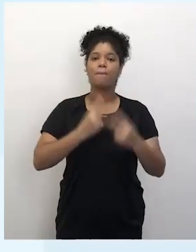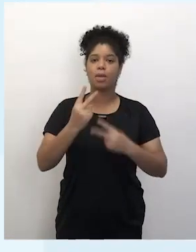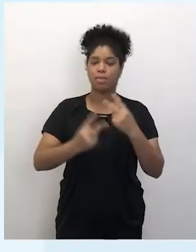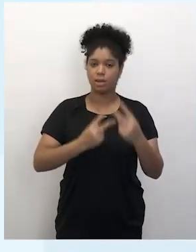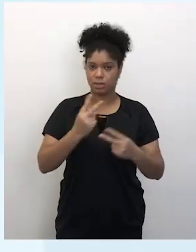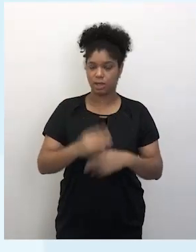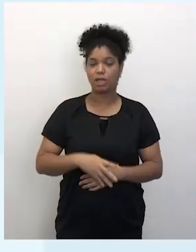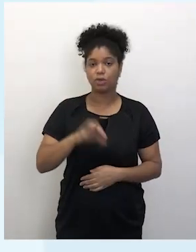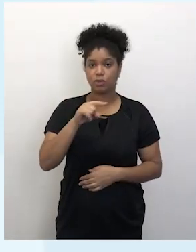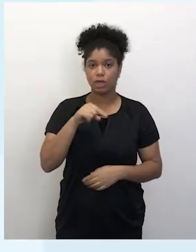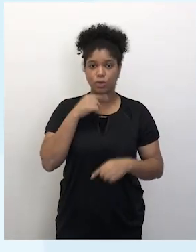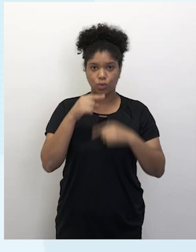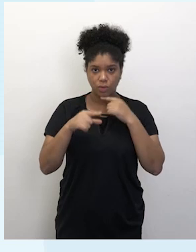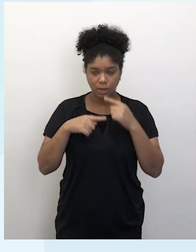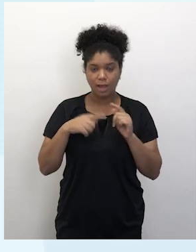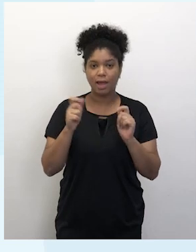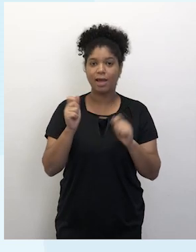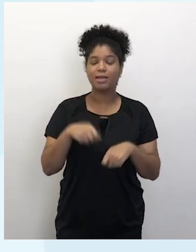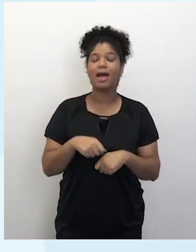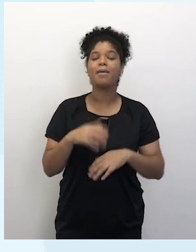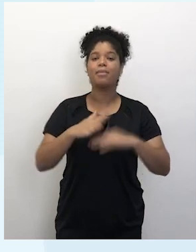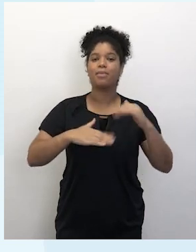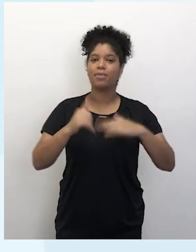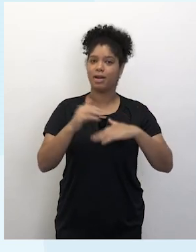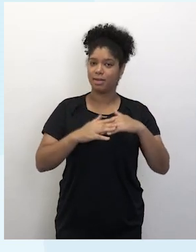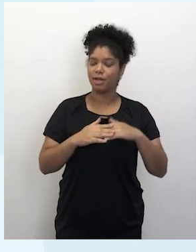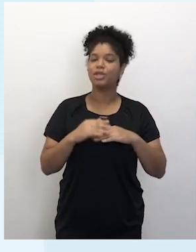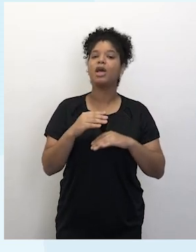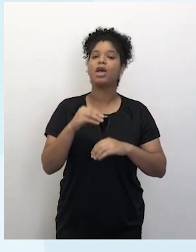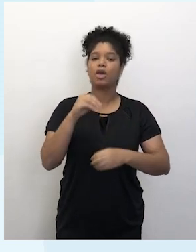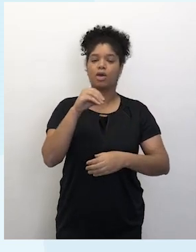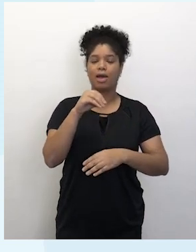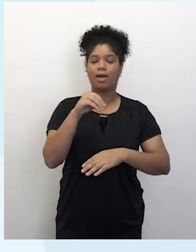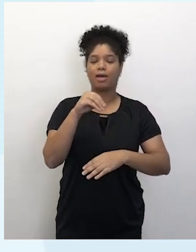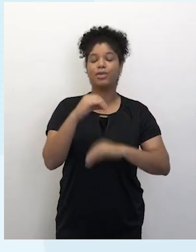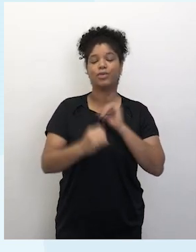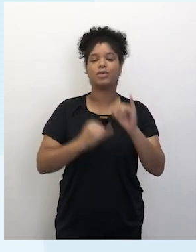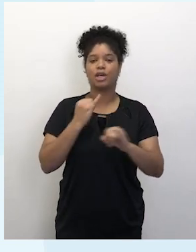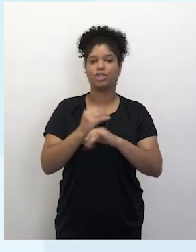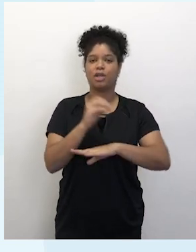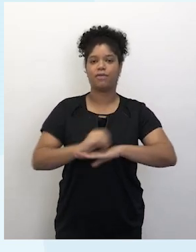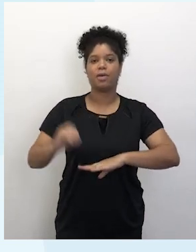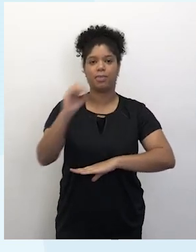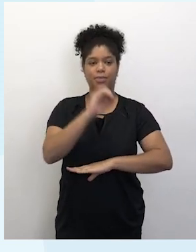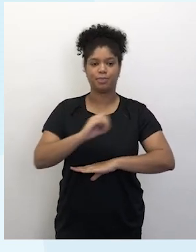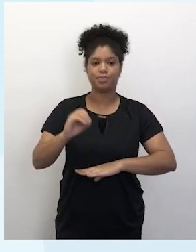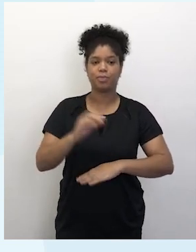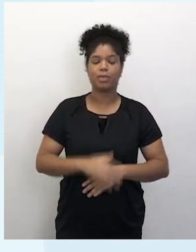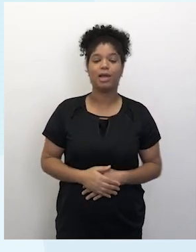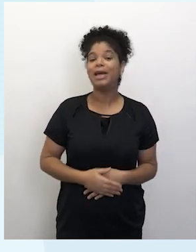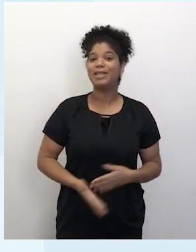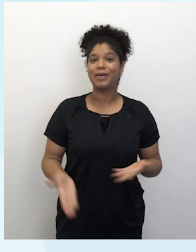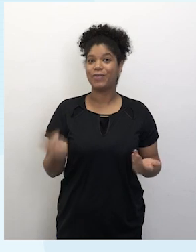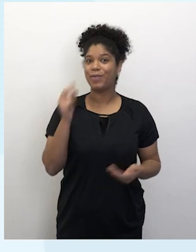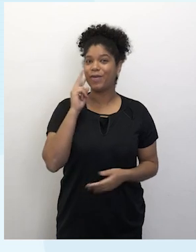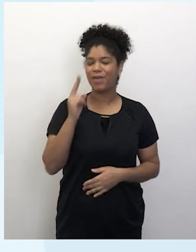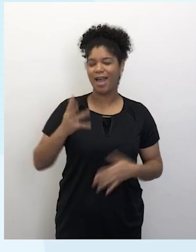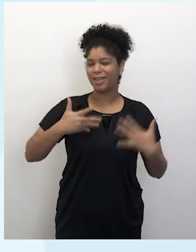tiver dúvida, pode procurar essas habilidades lá no site da EFAP. Isso aí, bora de habilidade